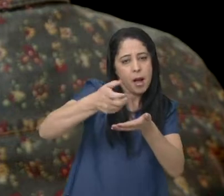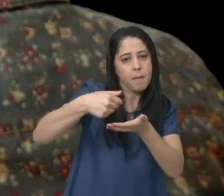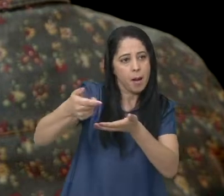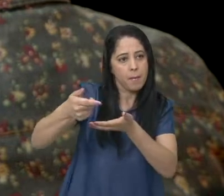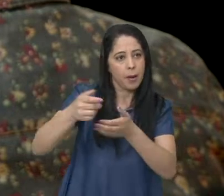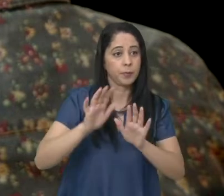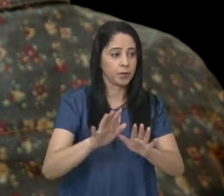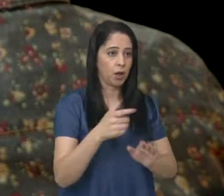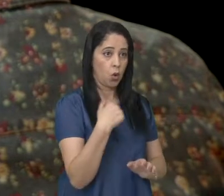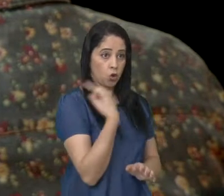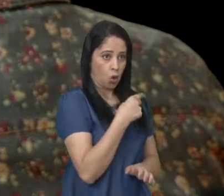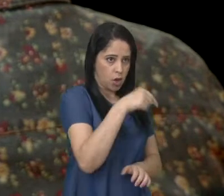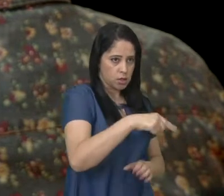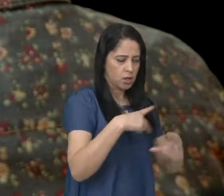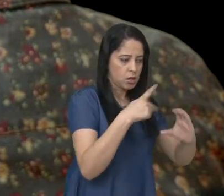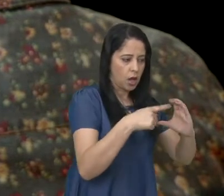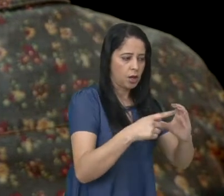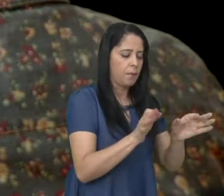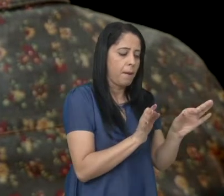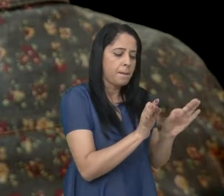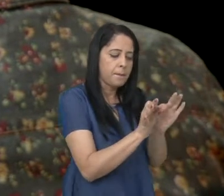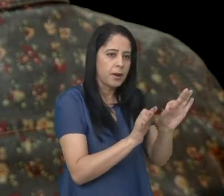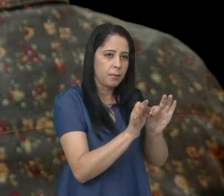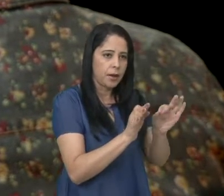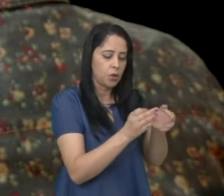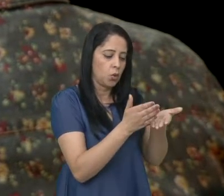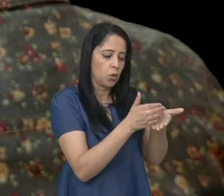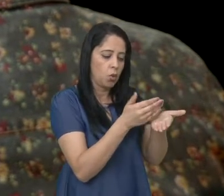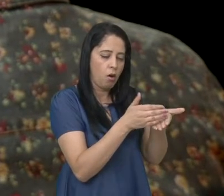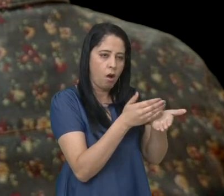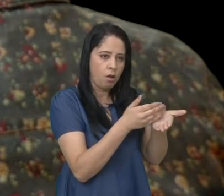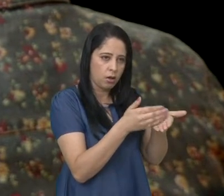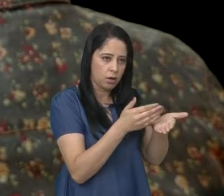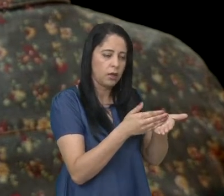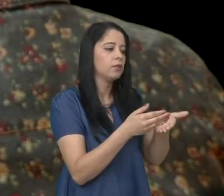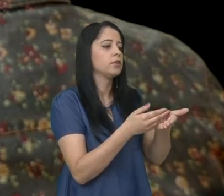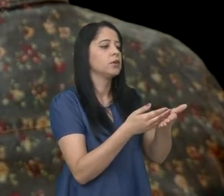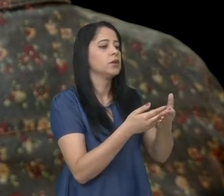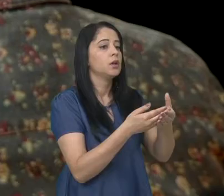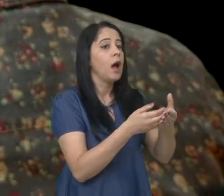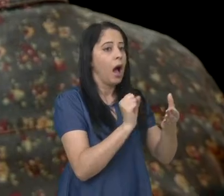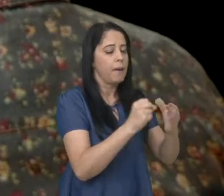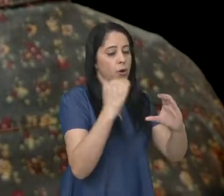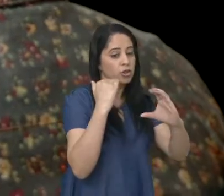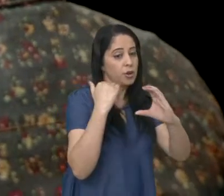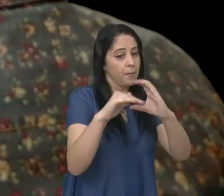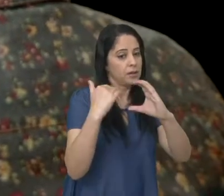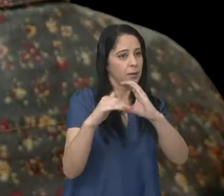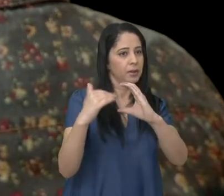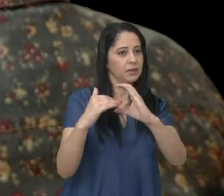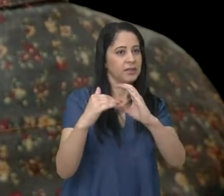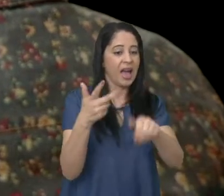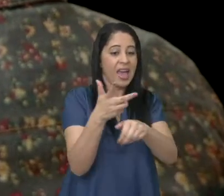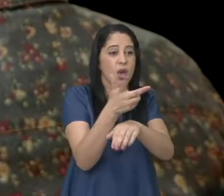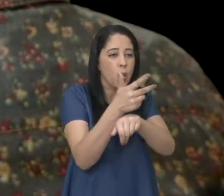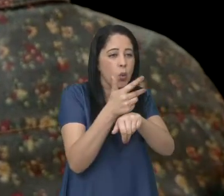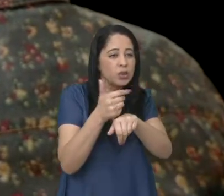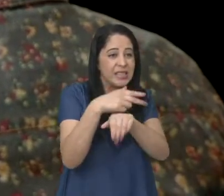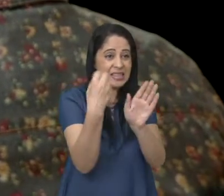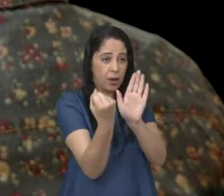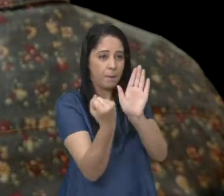modelo, inclusive, que a gente mandava ela aberta. Então, você, no lugar ali do Câmara Municipal, eles